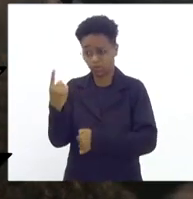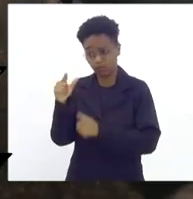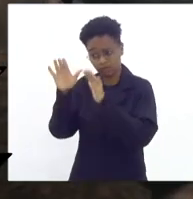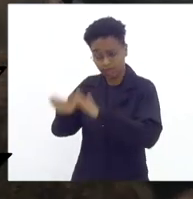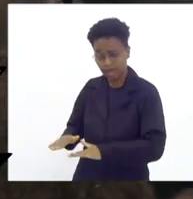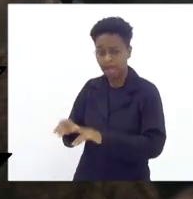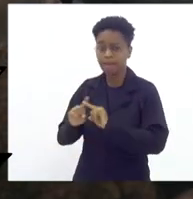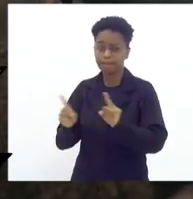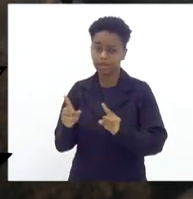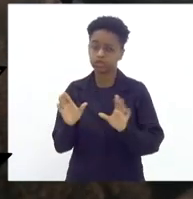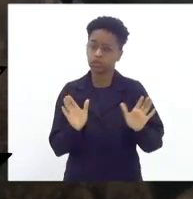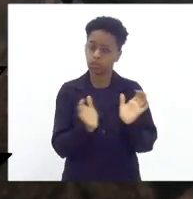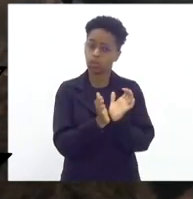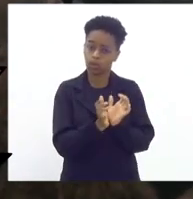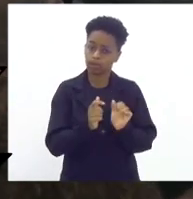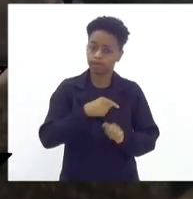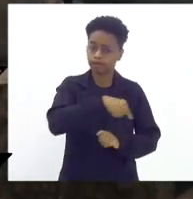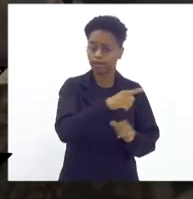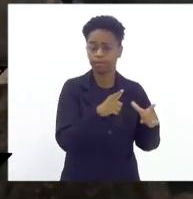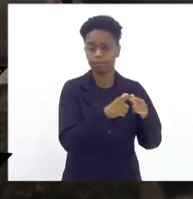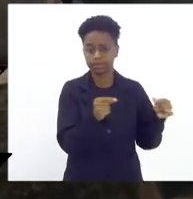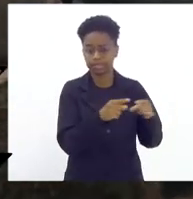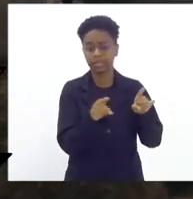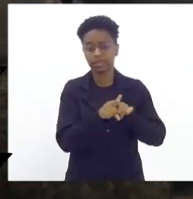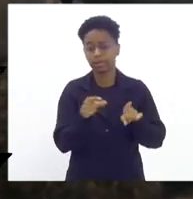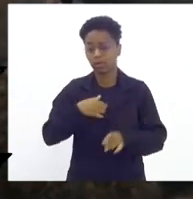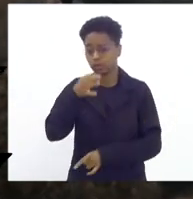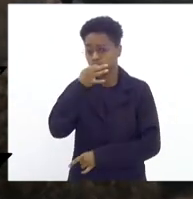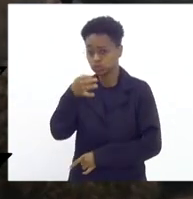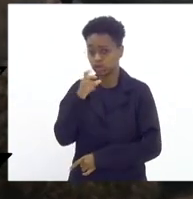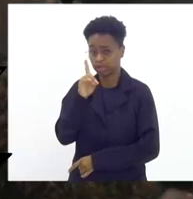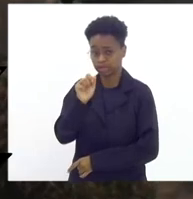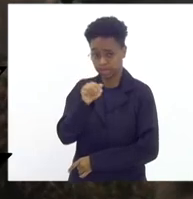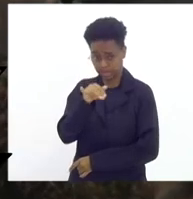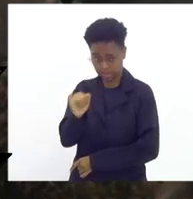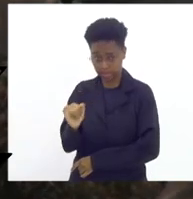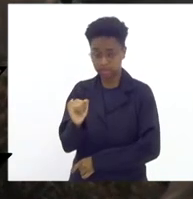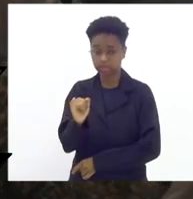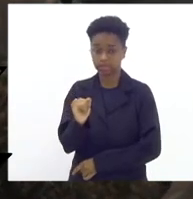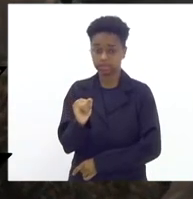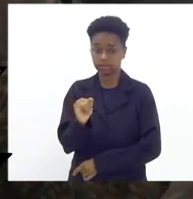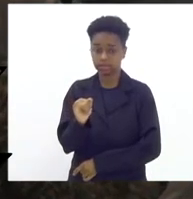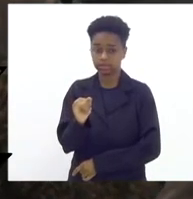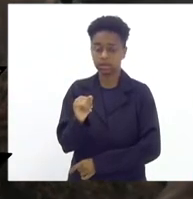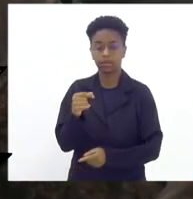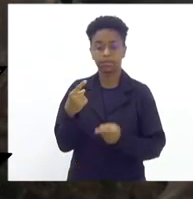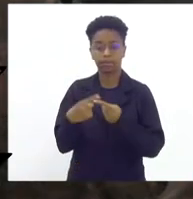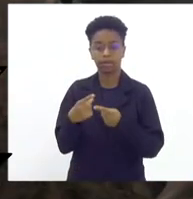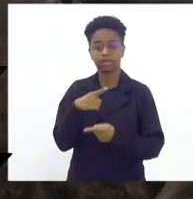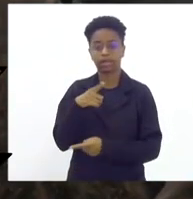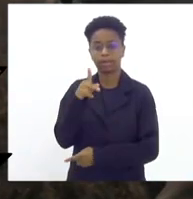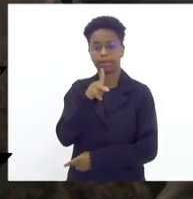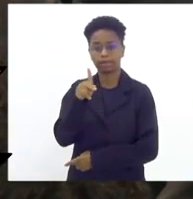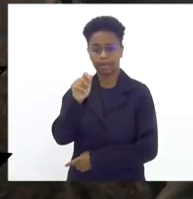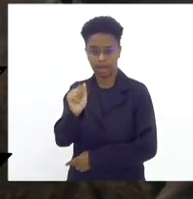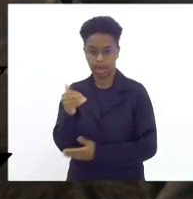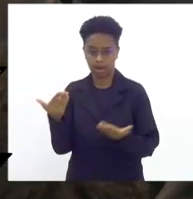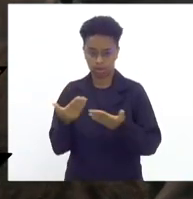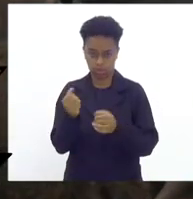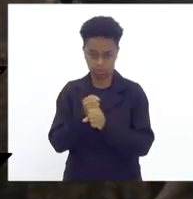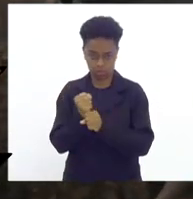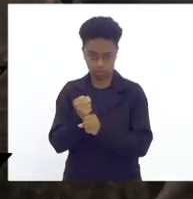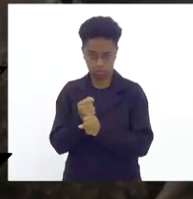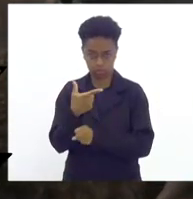ficar aqui mas a equipe está indo lá inclusive gostaria até de sugerir a própria deputada Dani Monteiro que na é no nosso PPA desse ano da secretaria